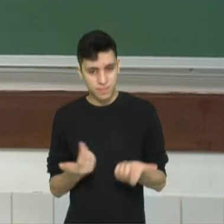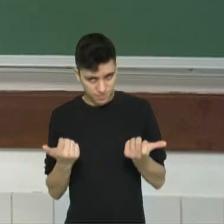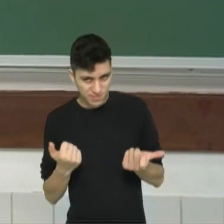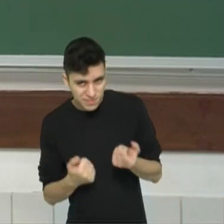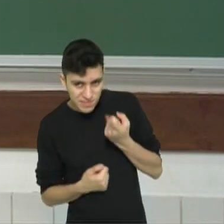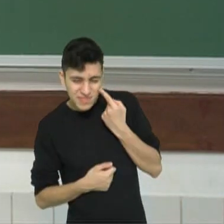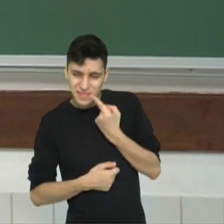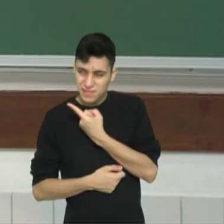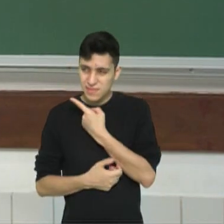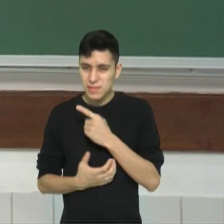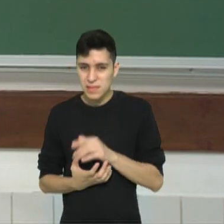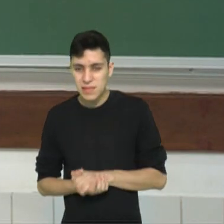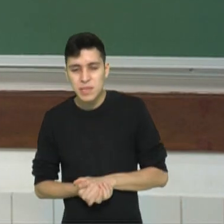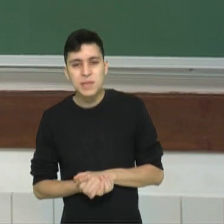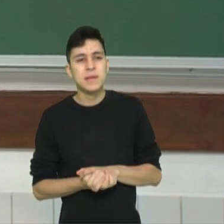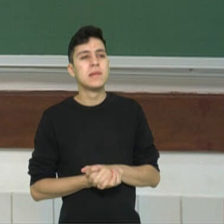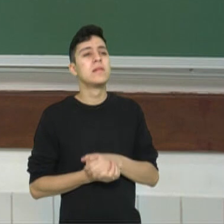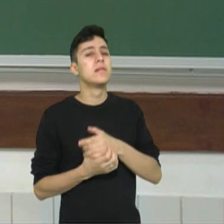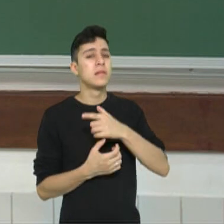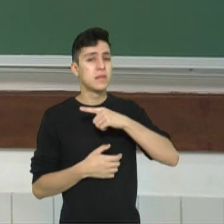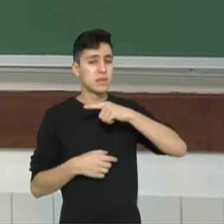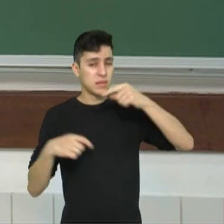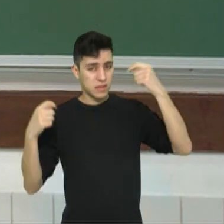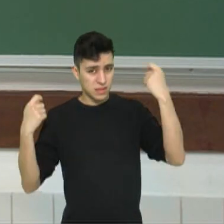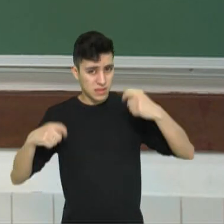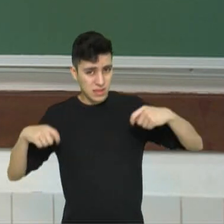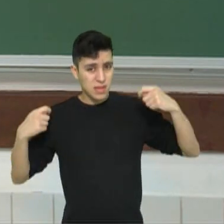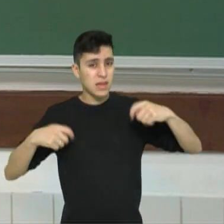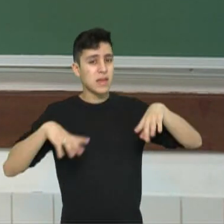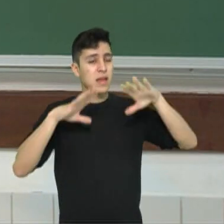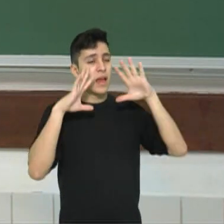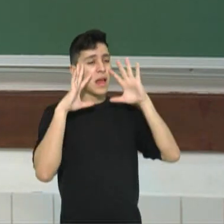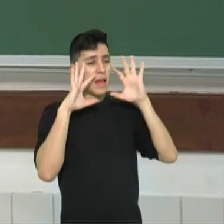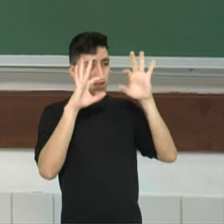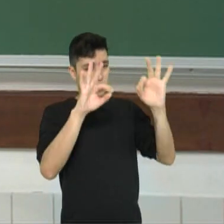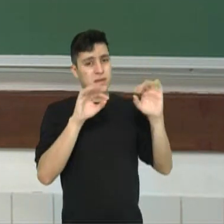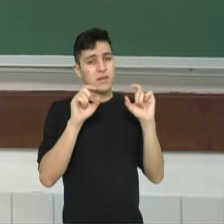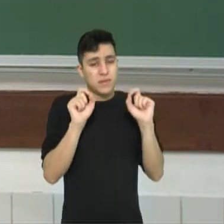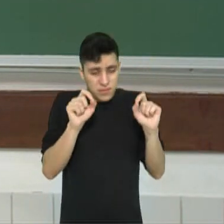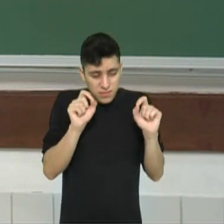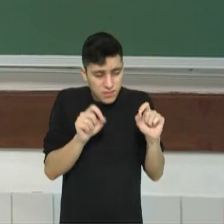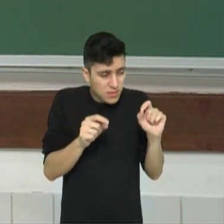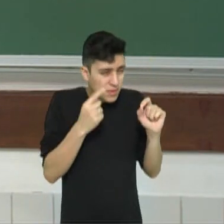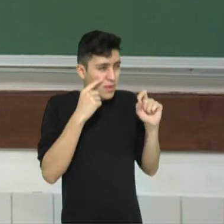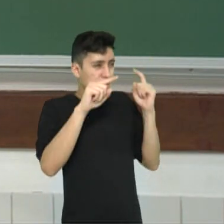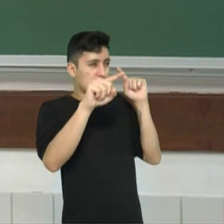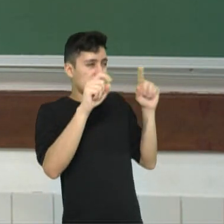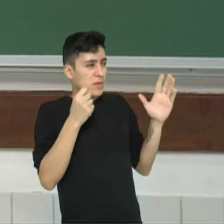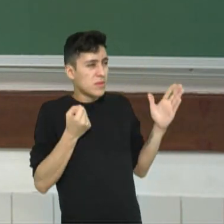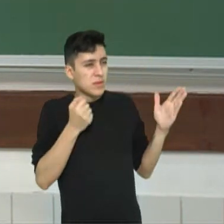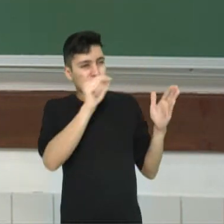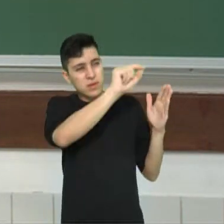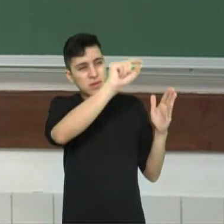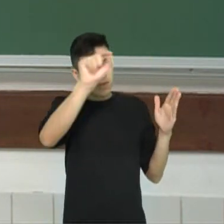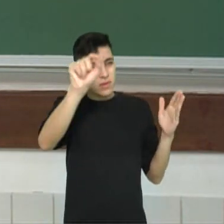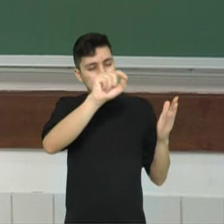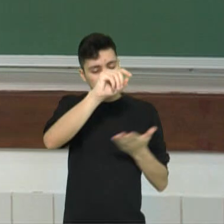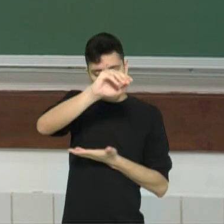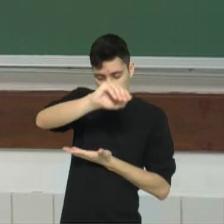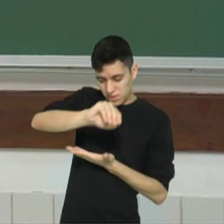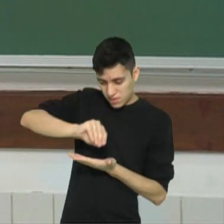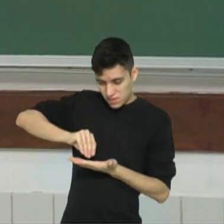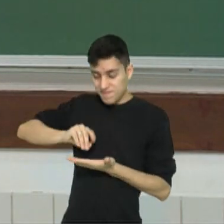Vamos lá então, pessoal. E aqui, ó, muita atenção no que você vai ter ali com os dados que o problema está falando. Me acompanha